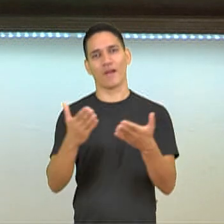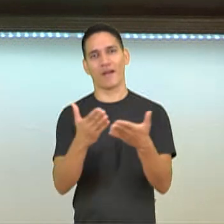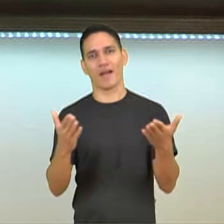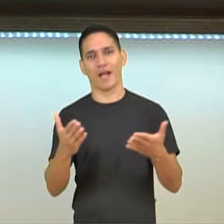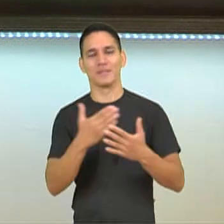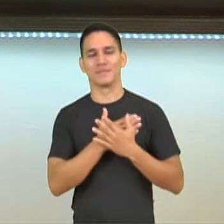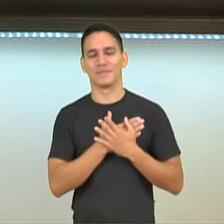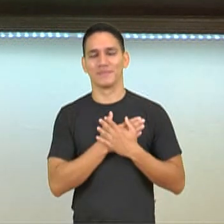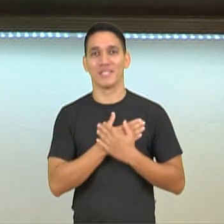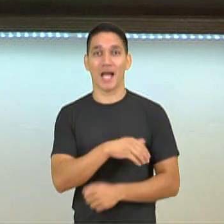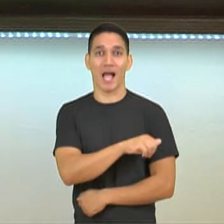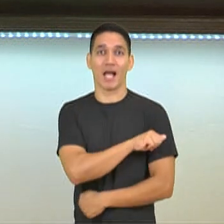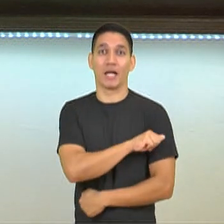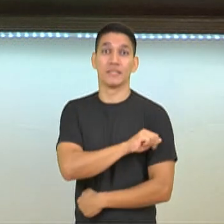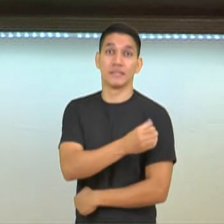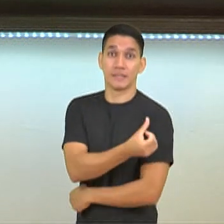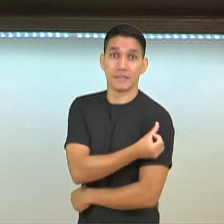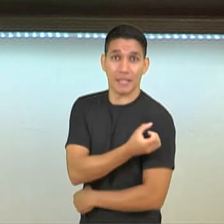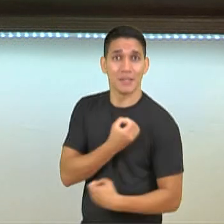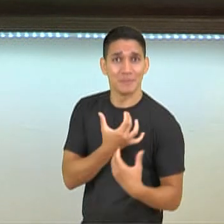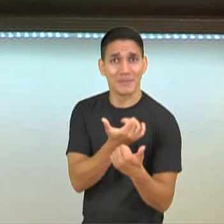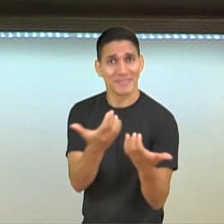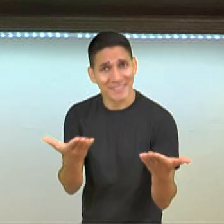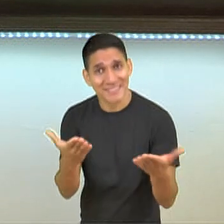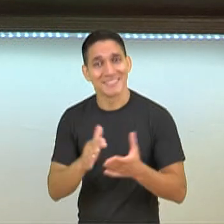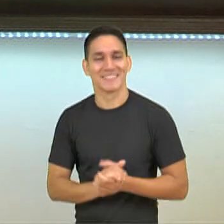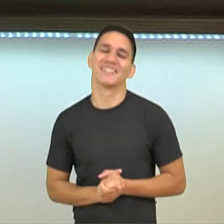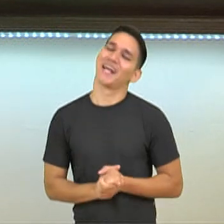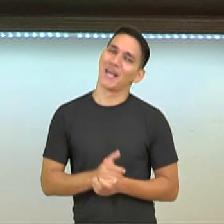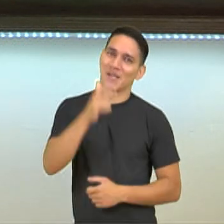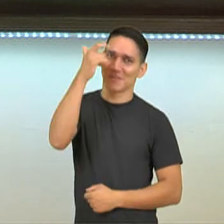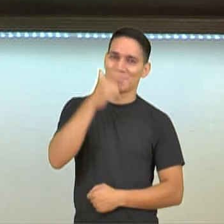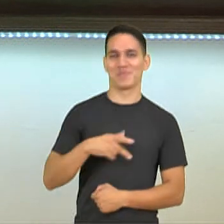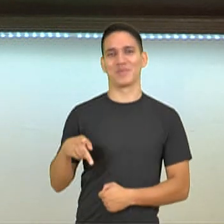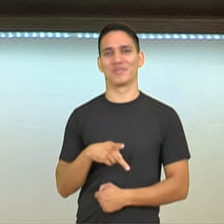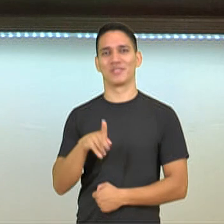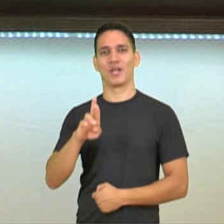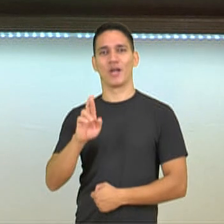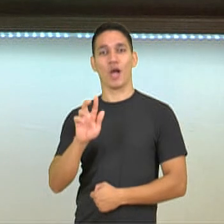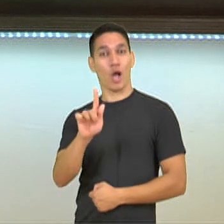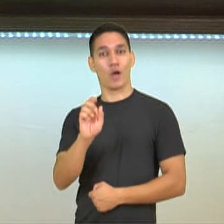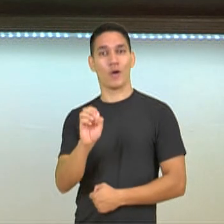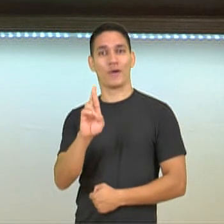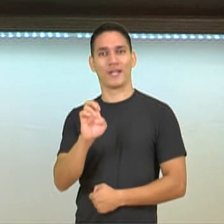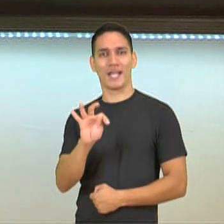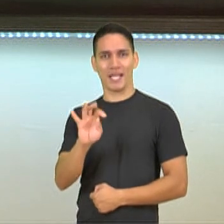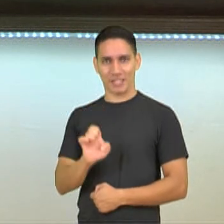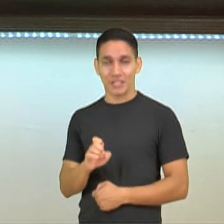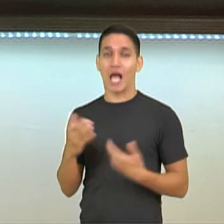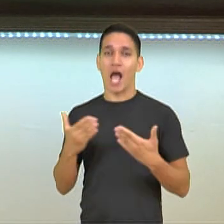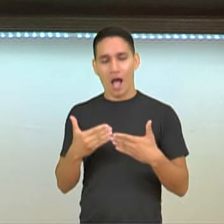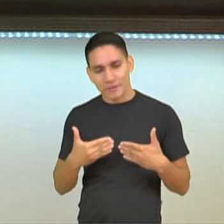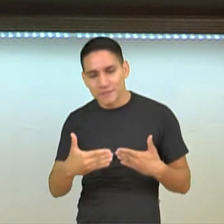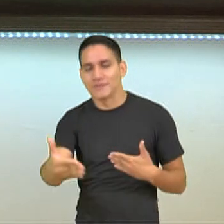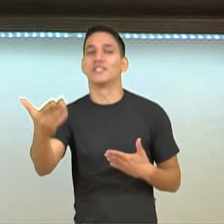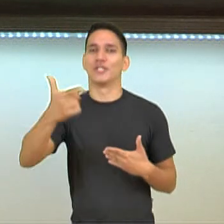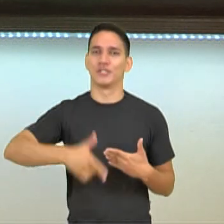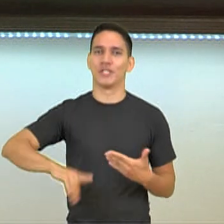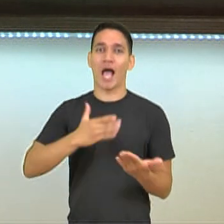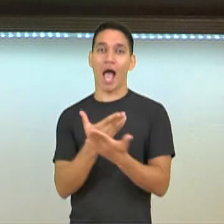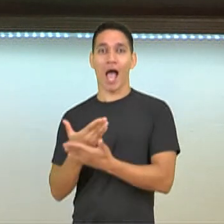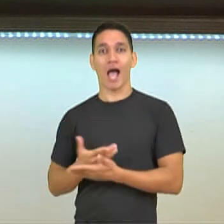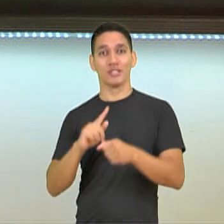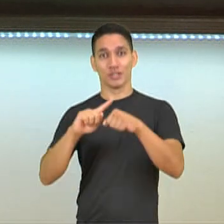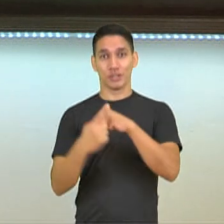Olá, meus queridos alunos do 6º ano, tudo bem com vocês? Professora Gorete Wozniak que vos fala, estamos aqui para mais uma aula de